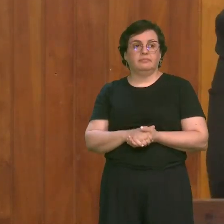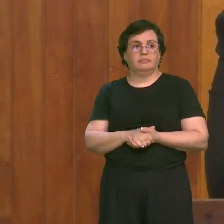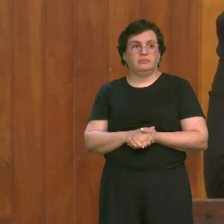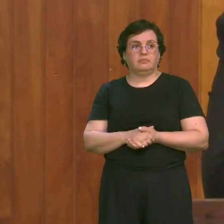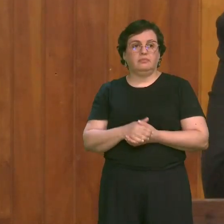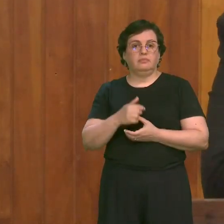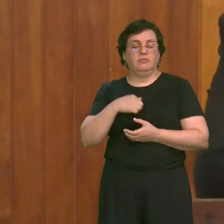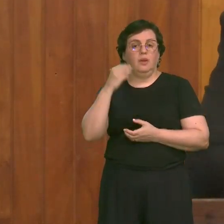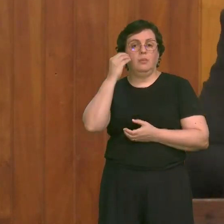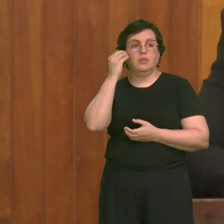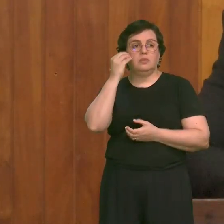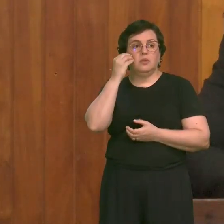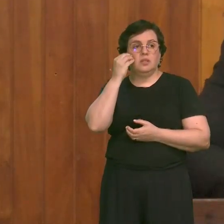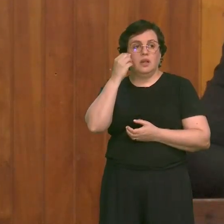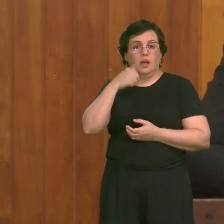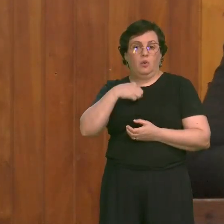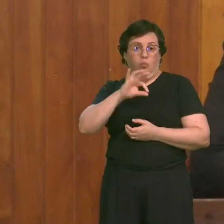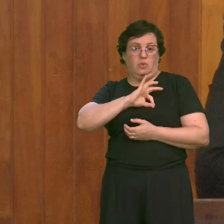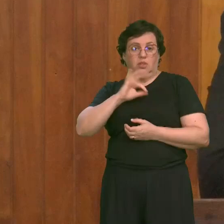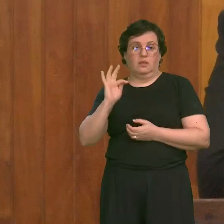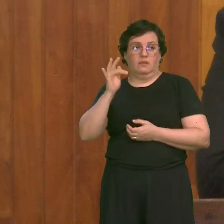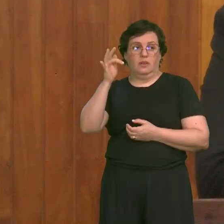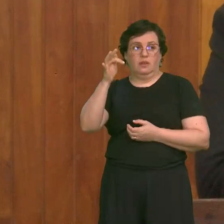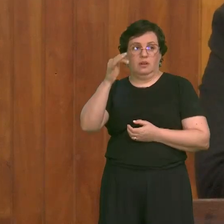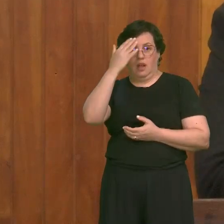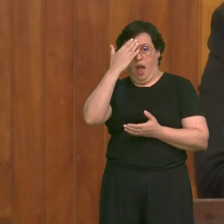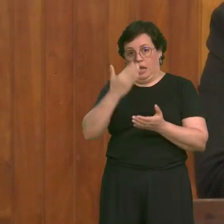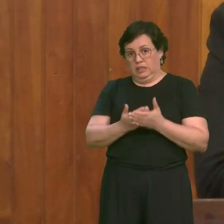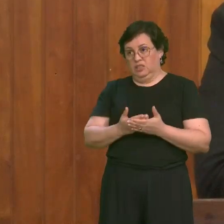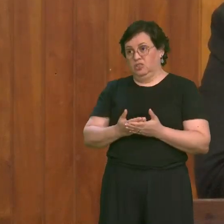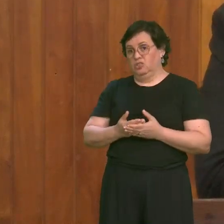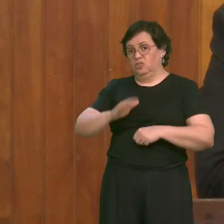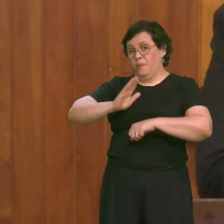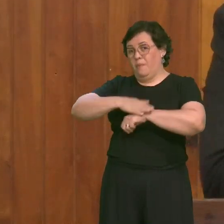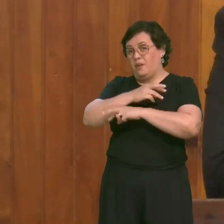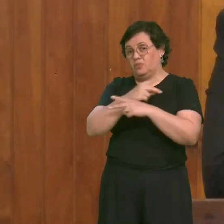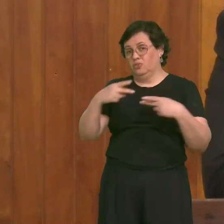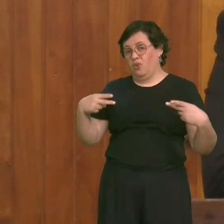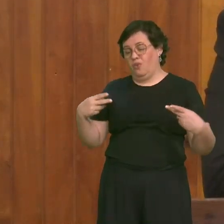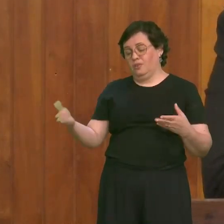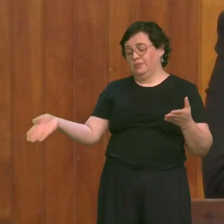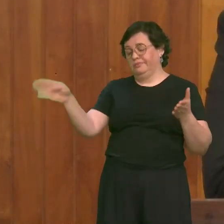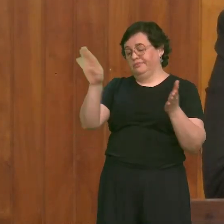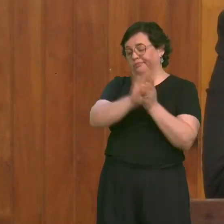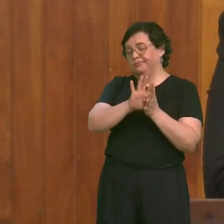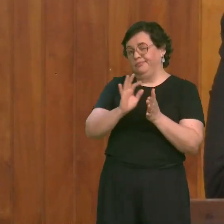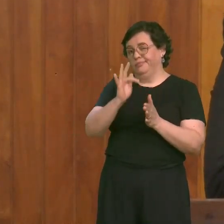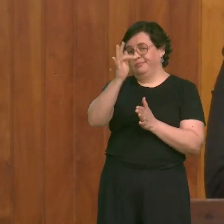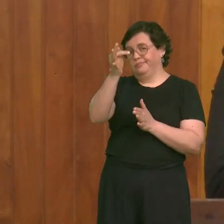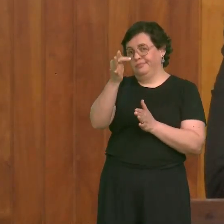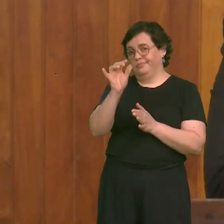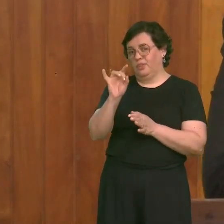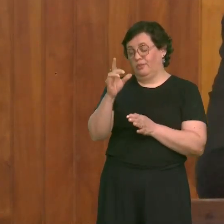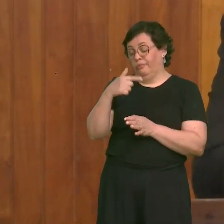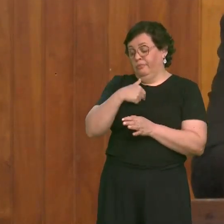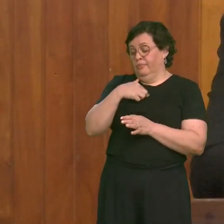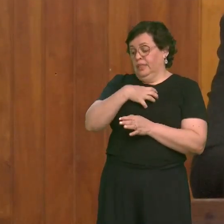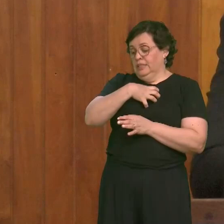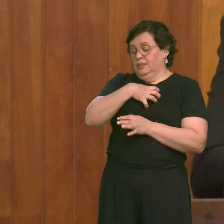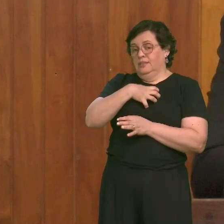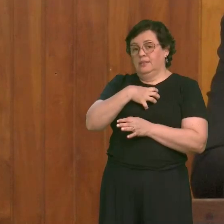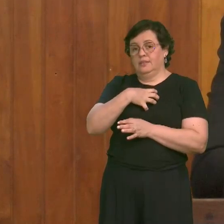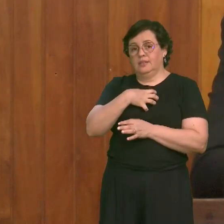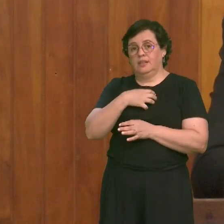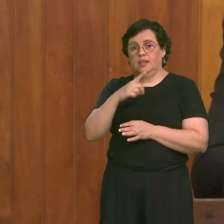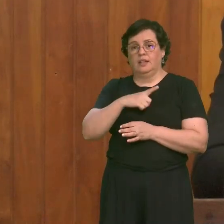experiência que eu tenho que sou um policial federal acredito que mais coisas virão são instinto meu só um instinto e